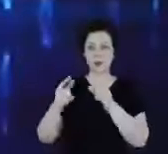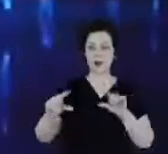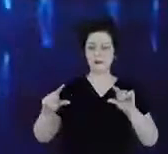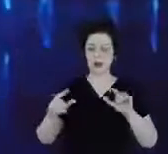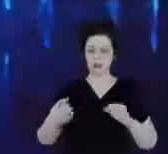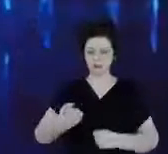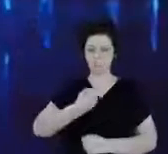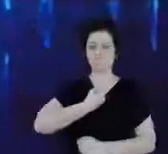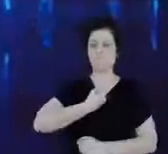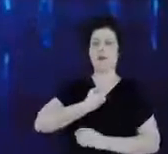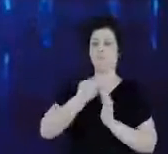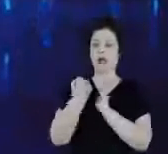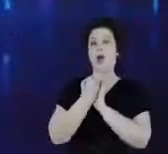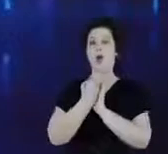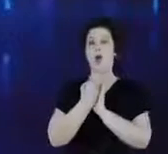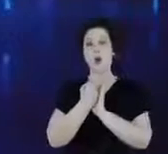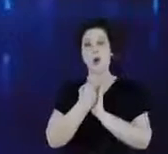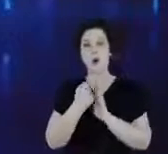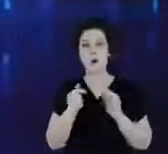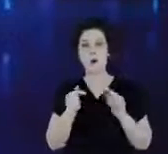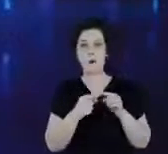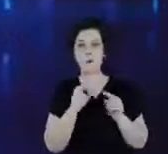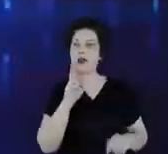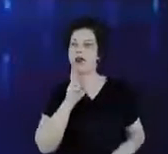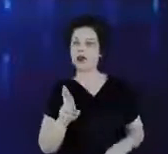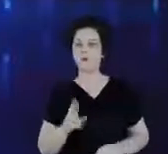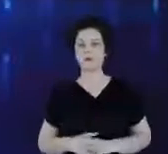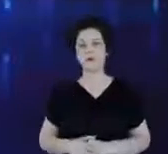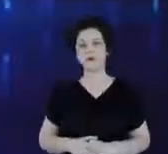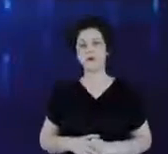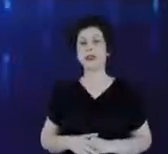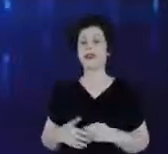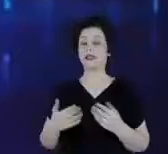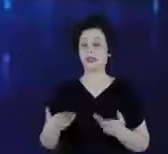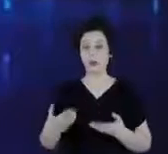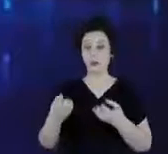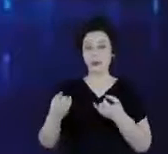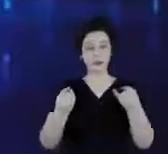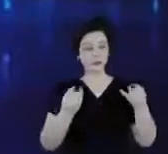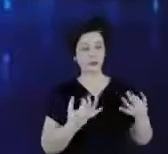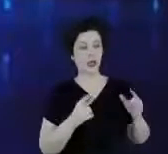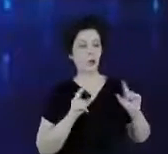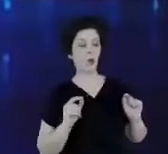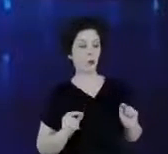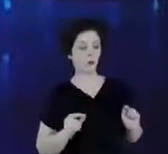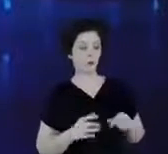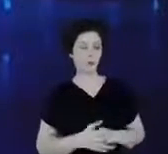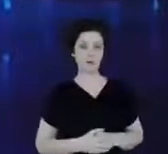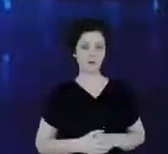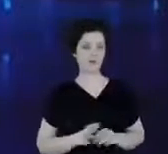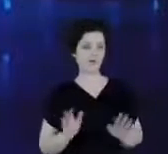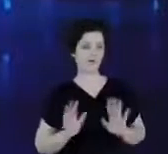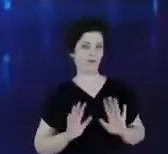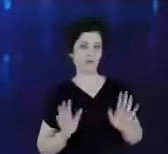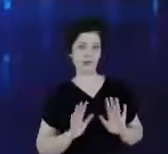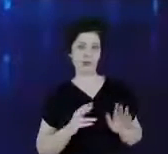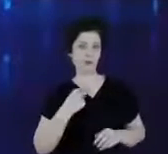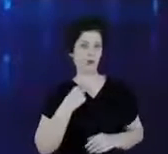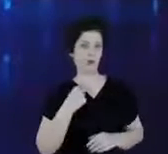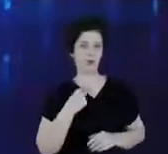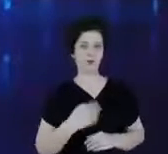me marcou e que vale como resposta para sua pergunta ele falou assim canal Deixa eu explicar a gente não vai porque